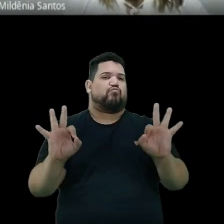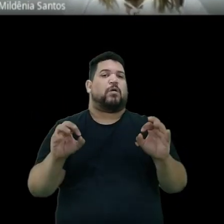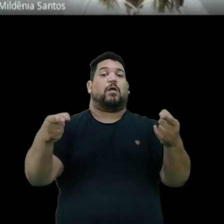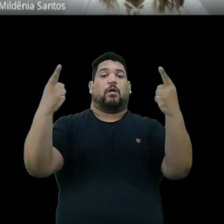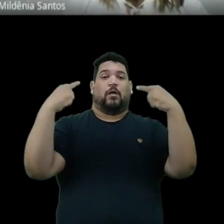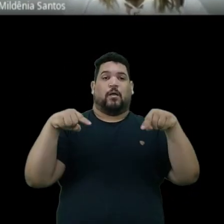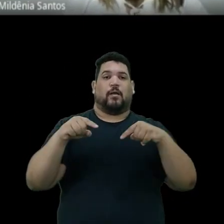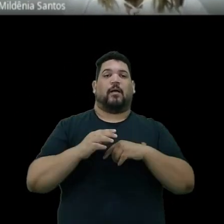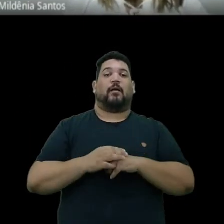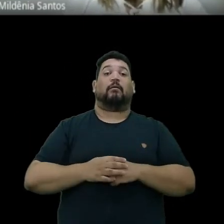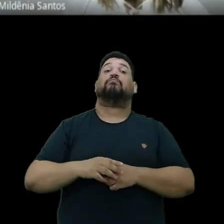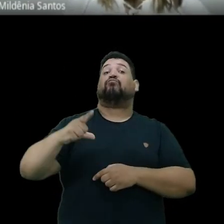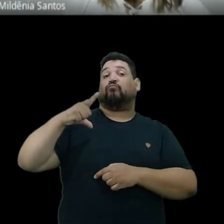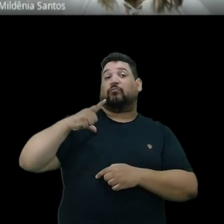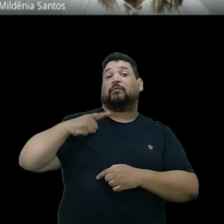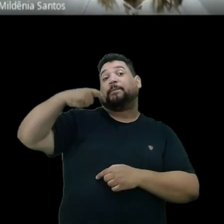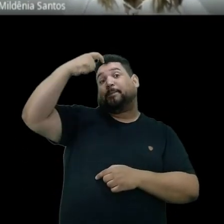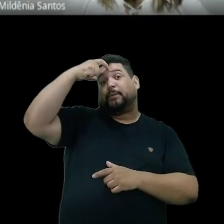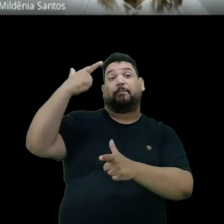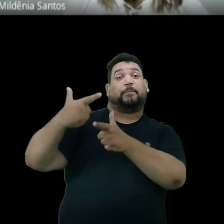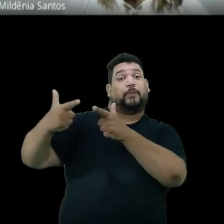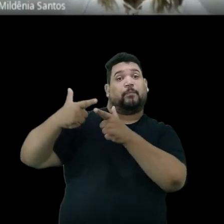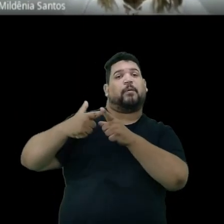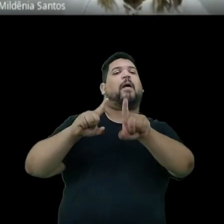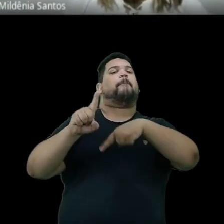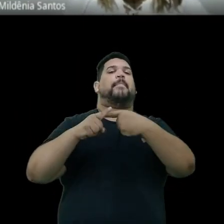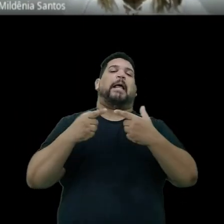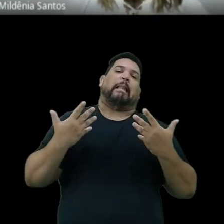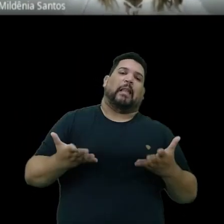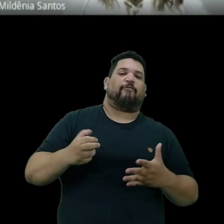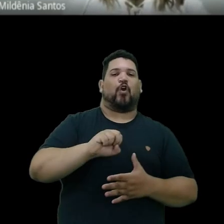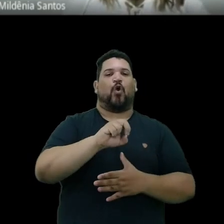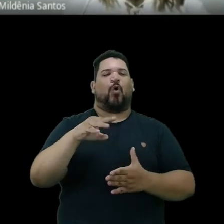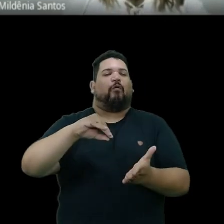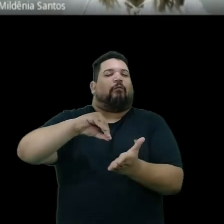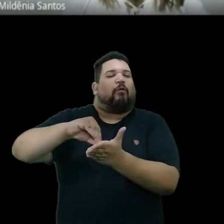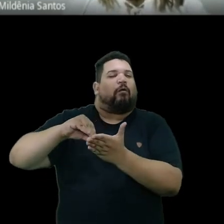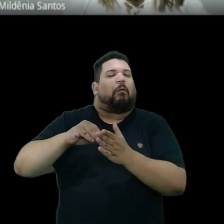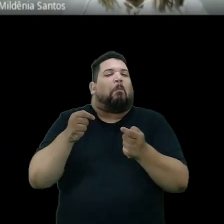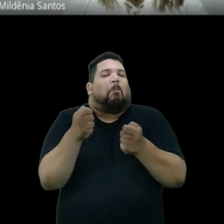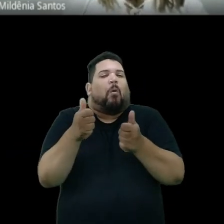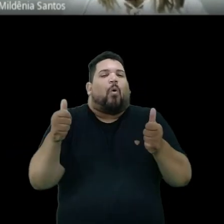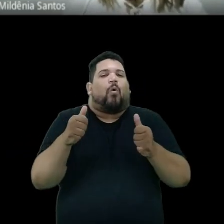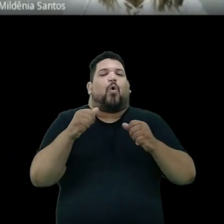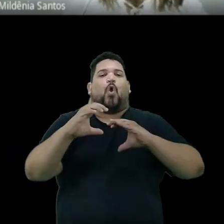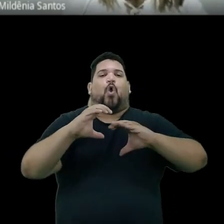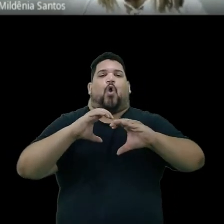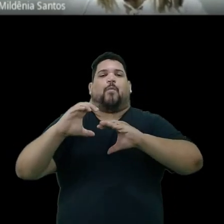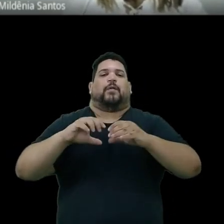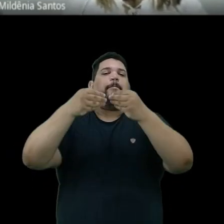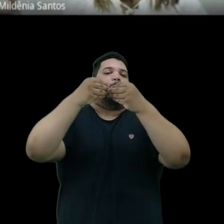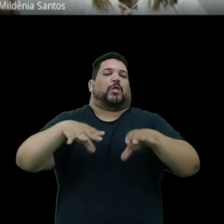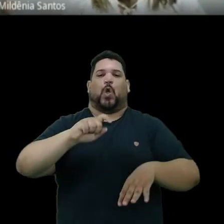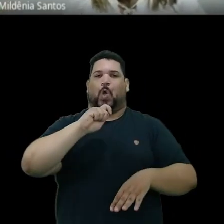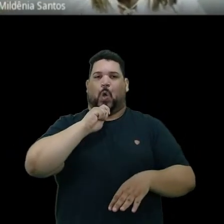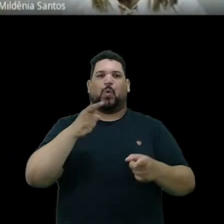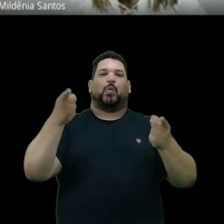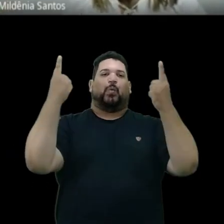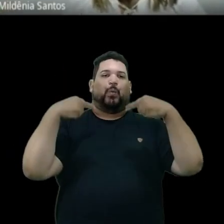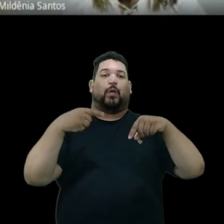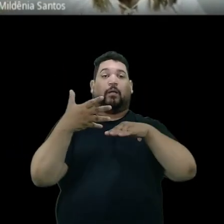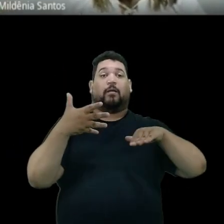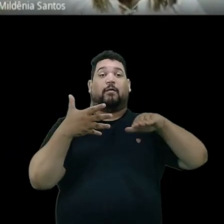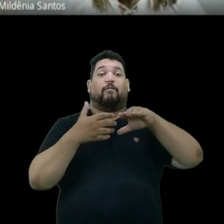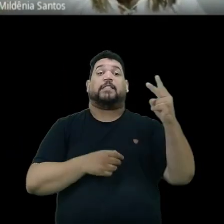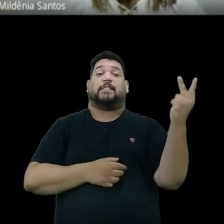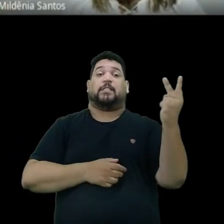déficit intelectual e com leve ou nenhum prejuízo da linguagem funcional. Vem para o nível 2 de suporte, aí seria o que a gente chamava